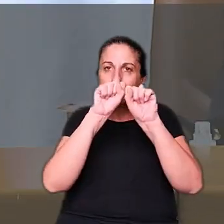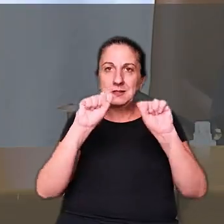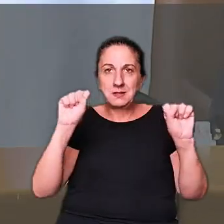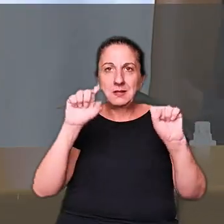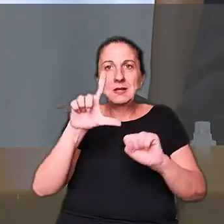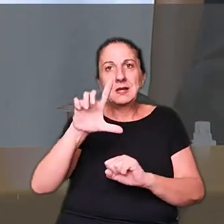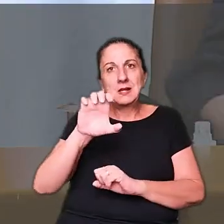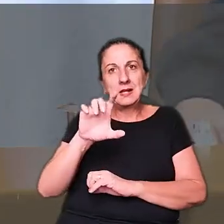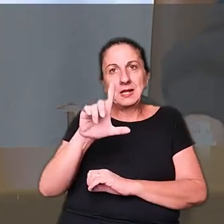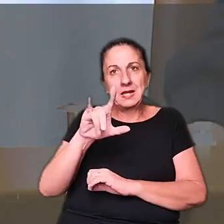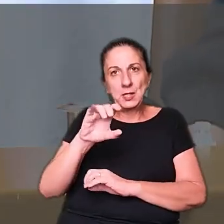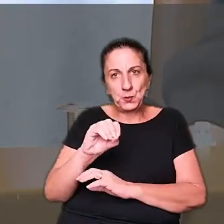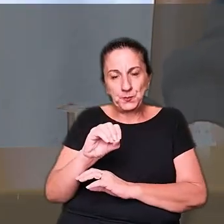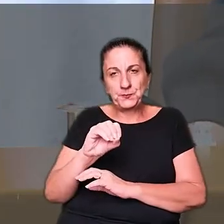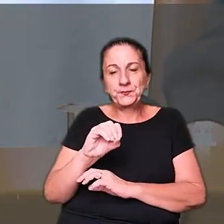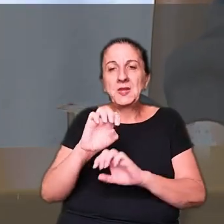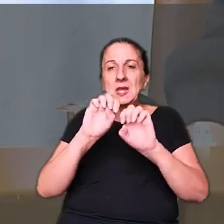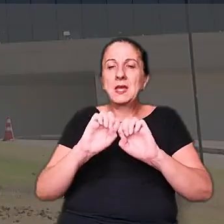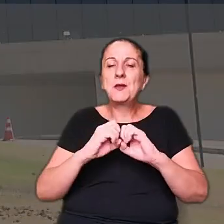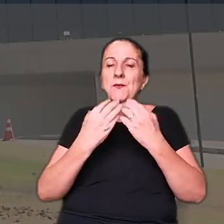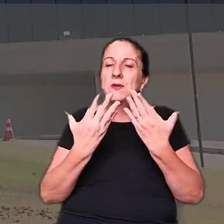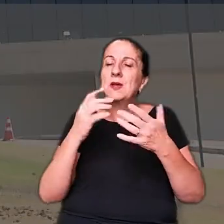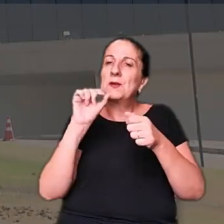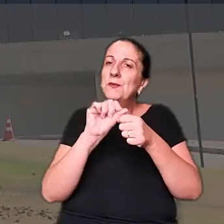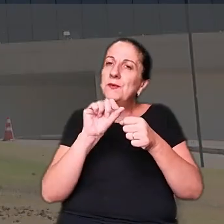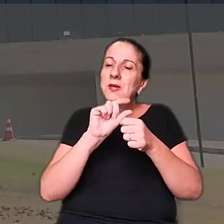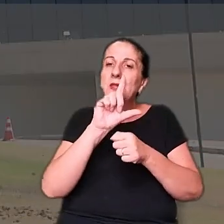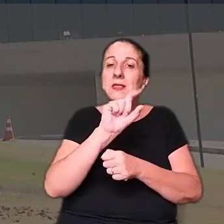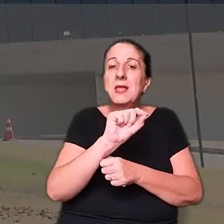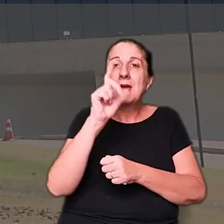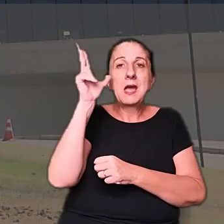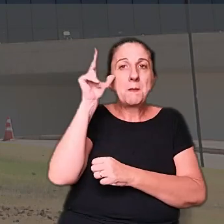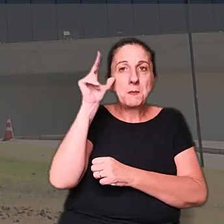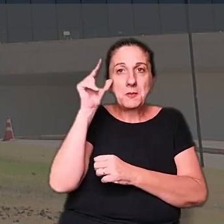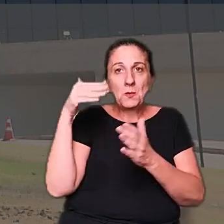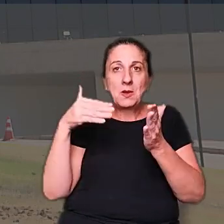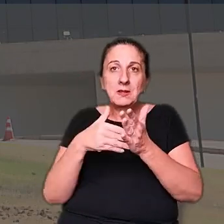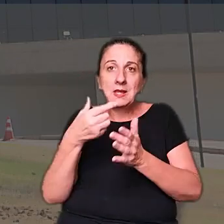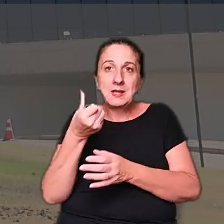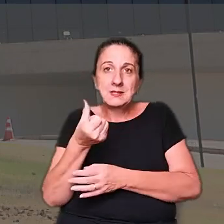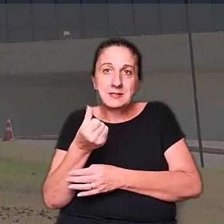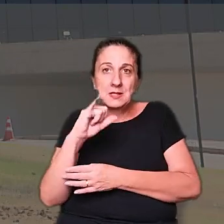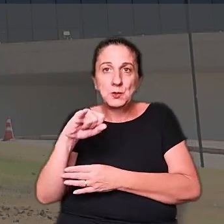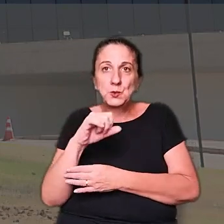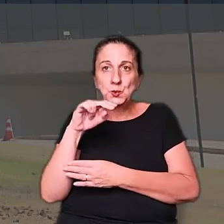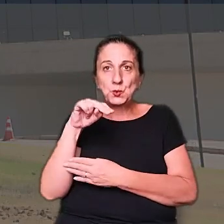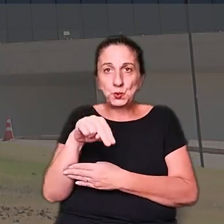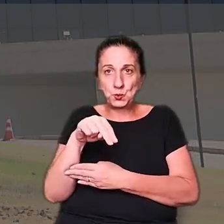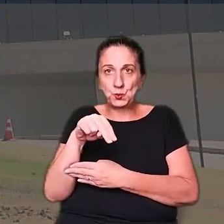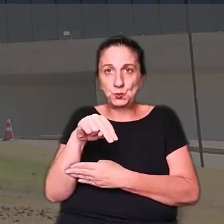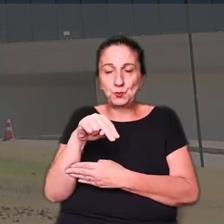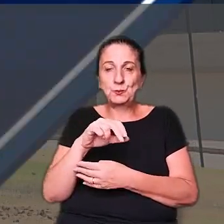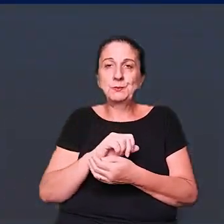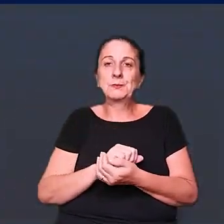do tribunal, ministro Lélio Bentes Corrêa. O evento será realizado de 10 de abril a 6 de junho.